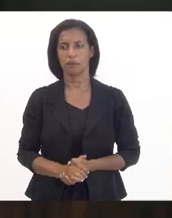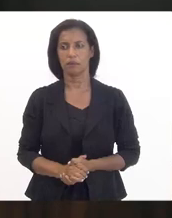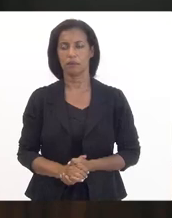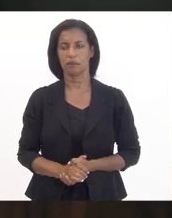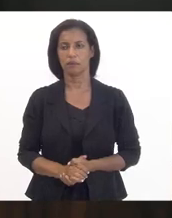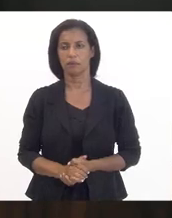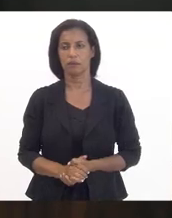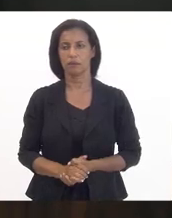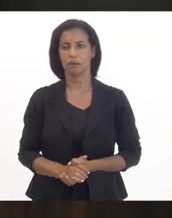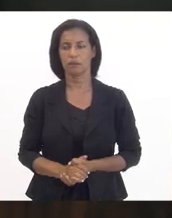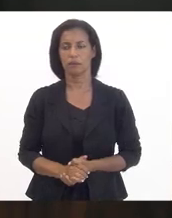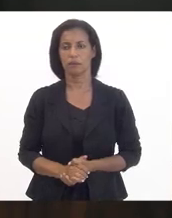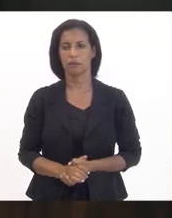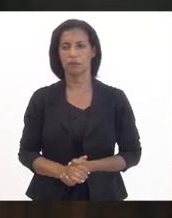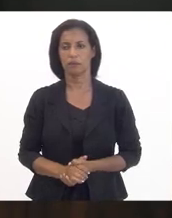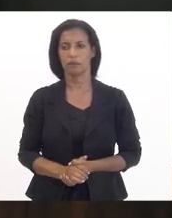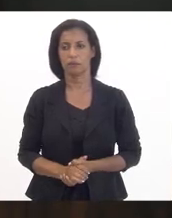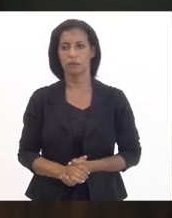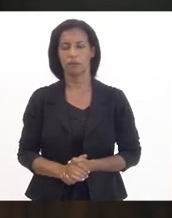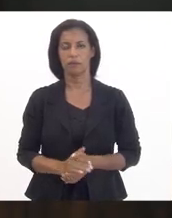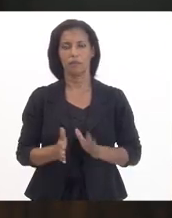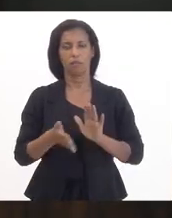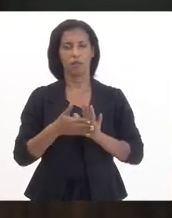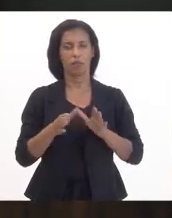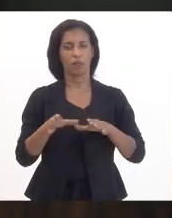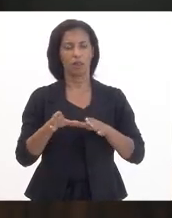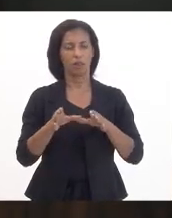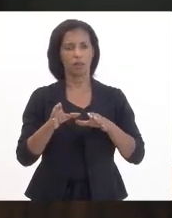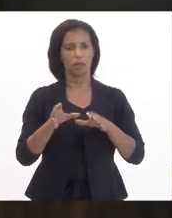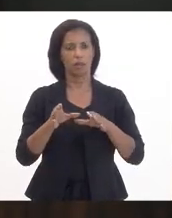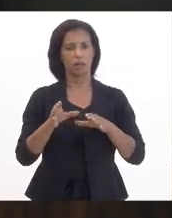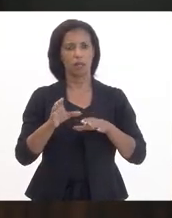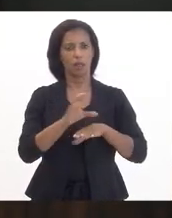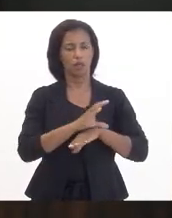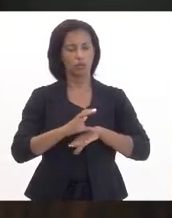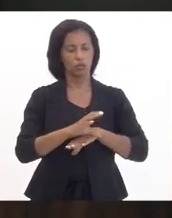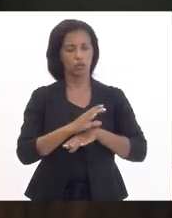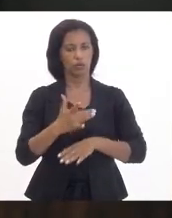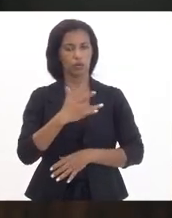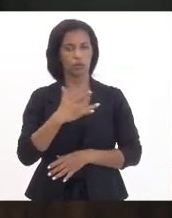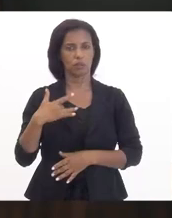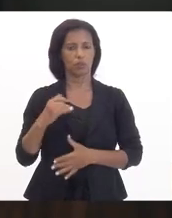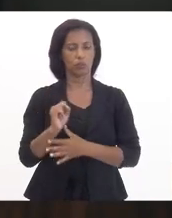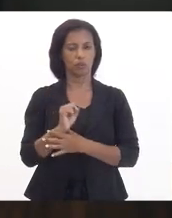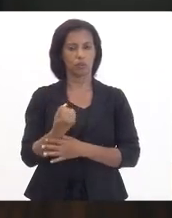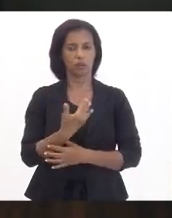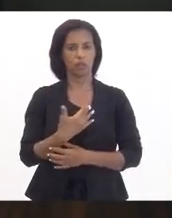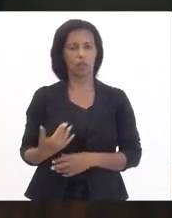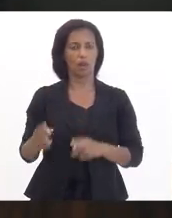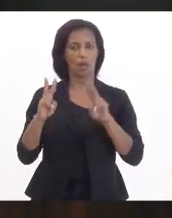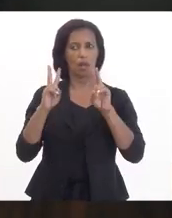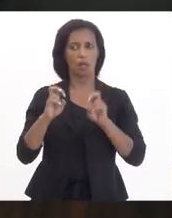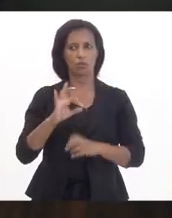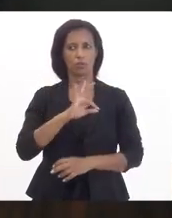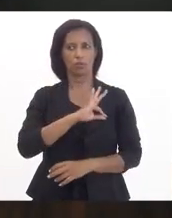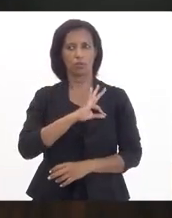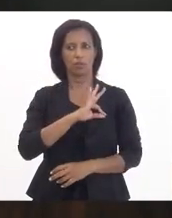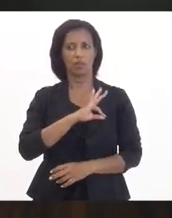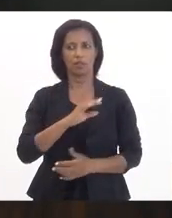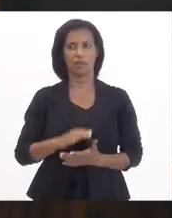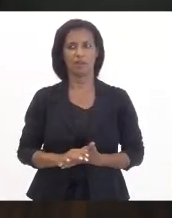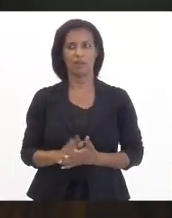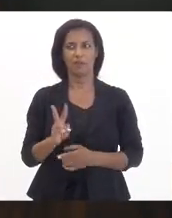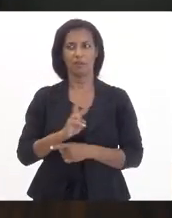Doutor Harima, por favor. Pendente de pareceres das comissões, Constituição, Justiça, de Saúde, Segurança Pública, Ação de Polícia, de Orçamento,